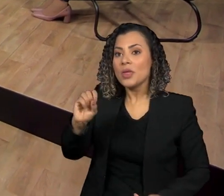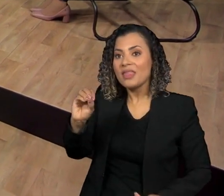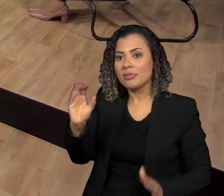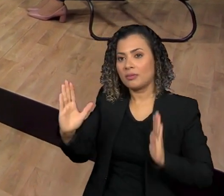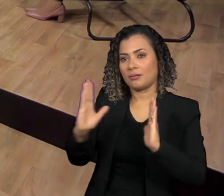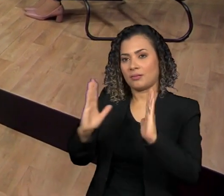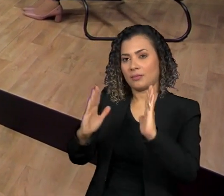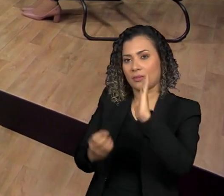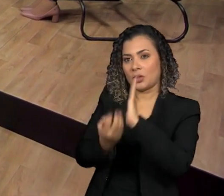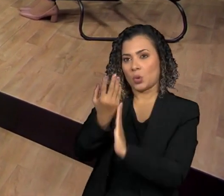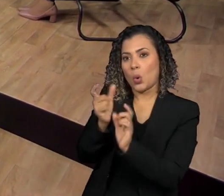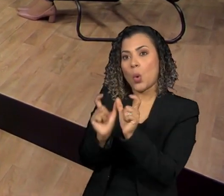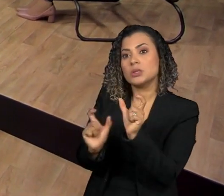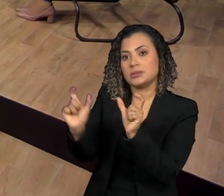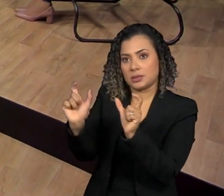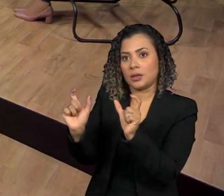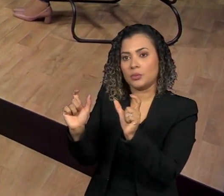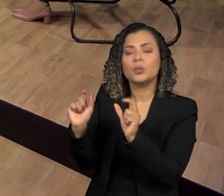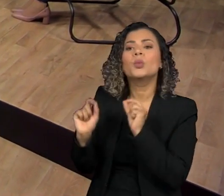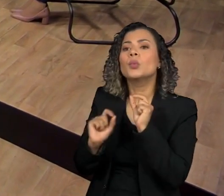marcadores, está na nossa própria